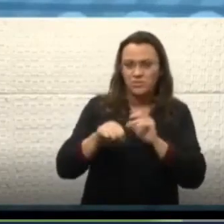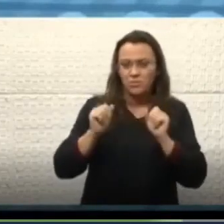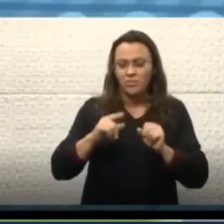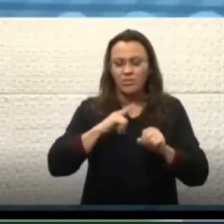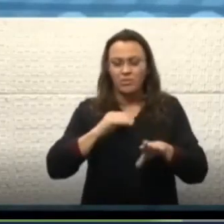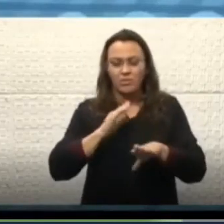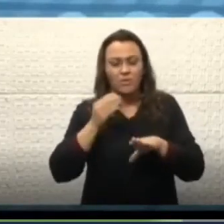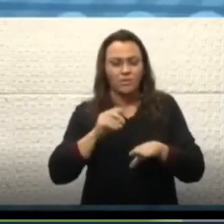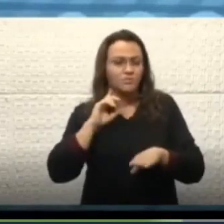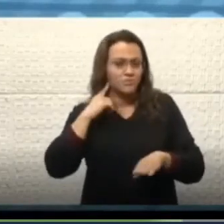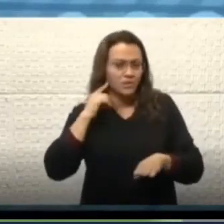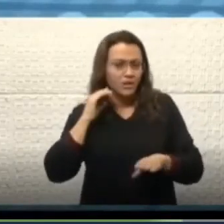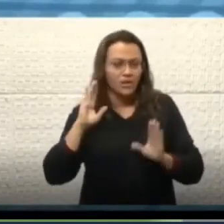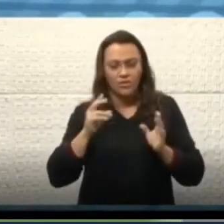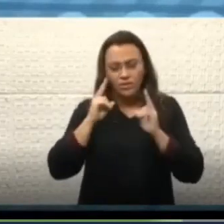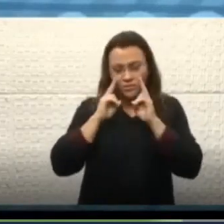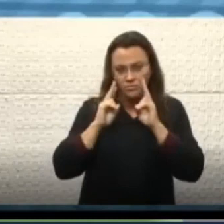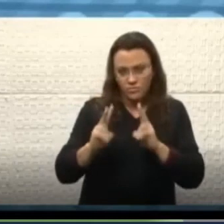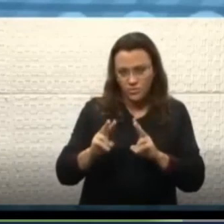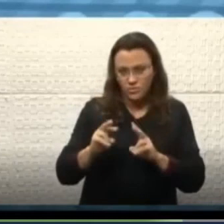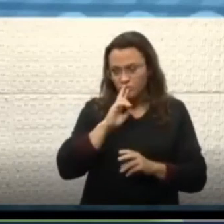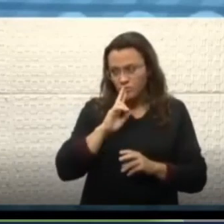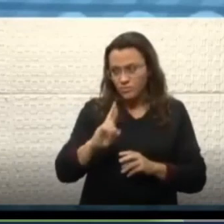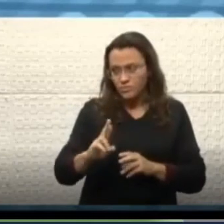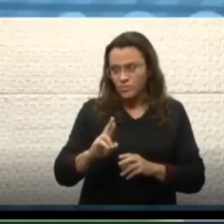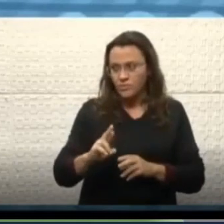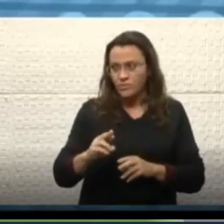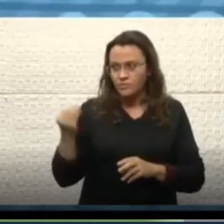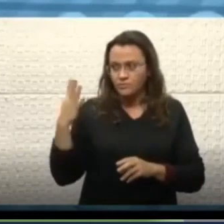observamos. Vamos para o slide para a gente ver um pouco desses resultados.